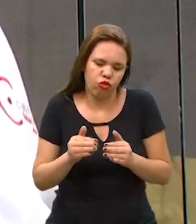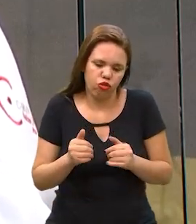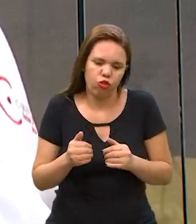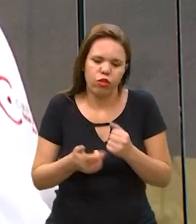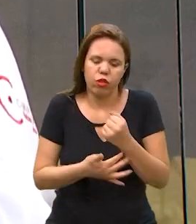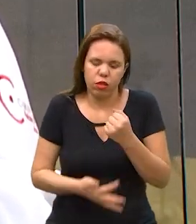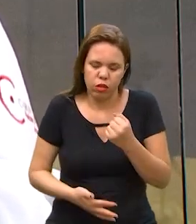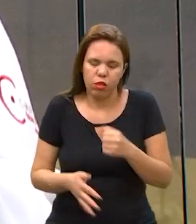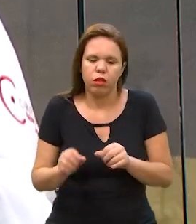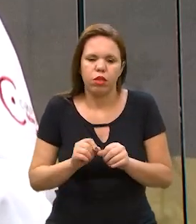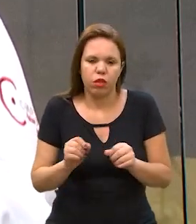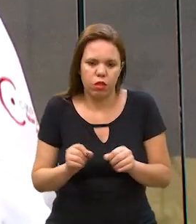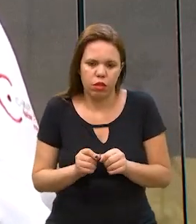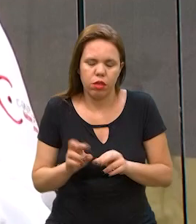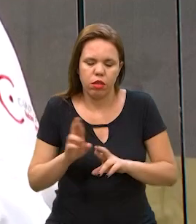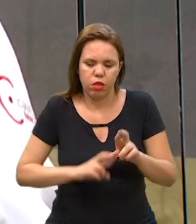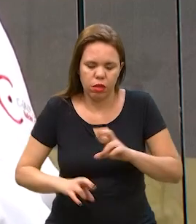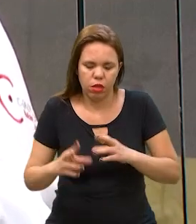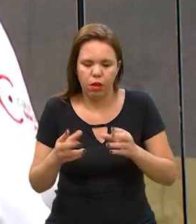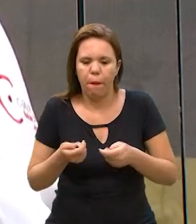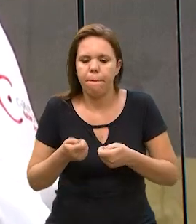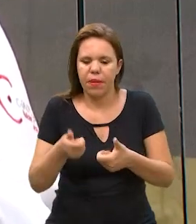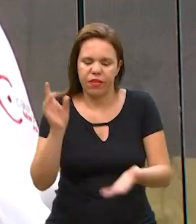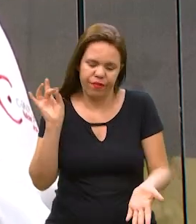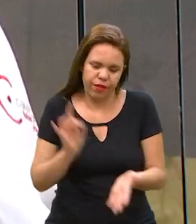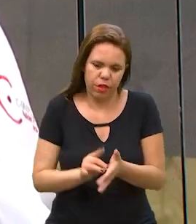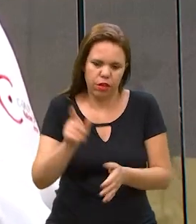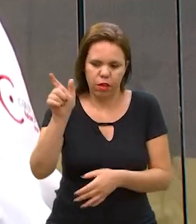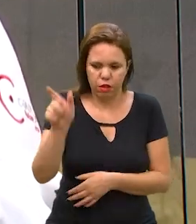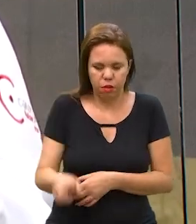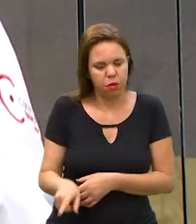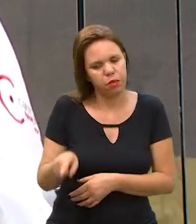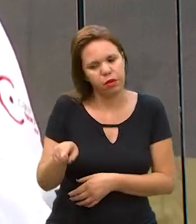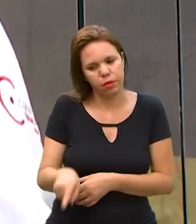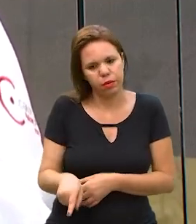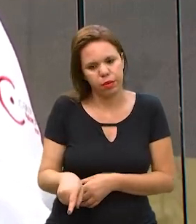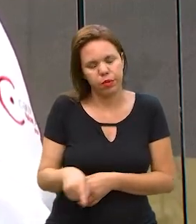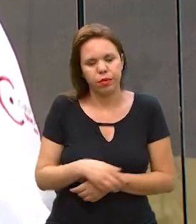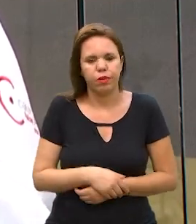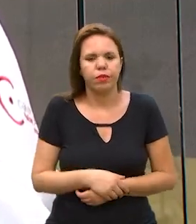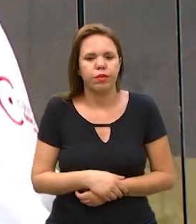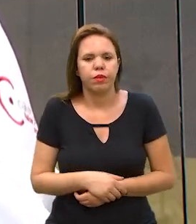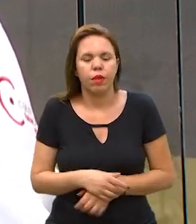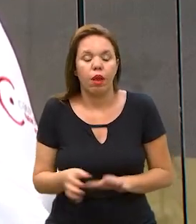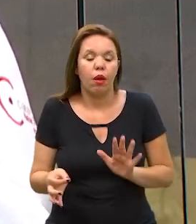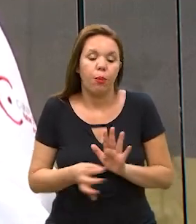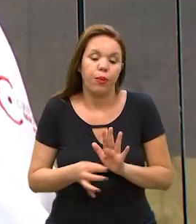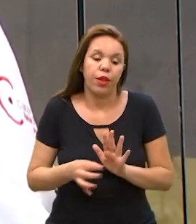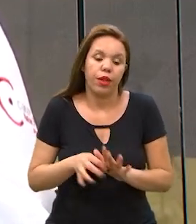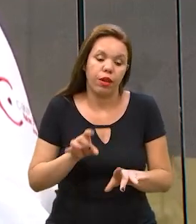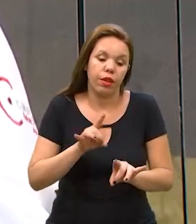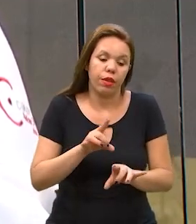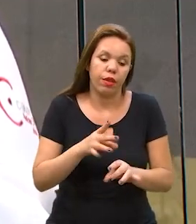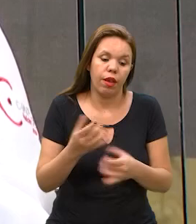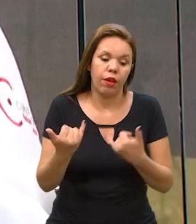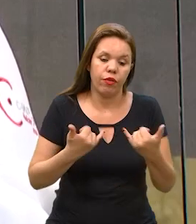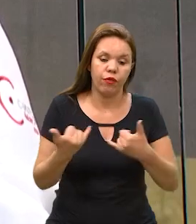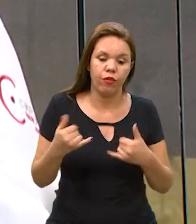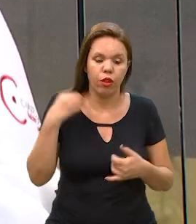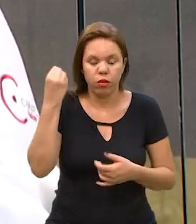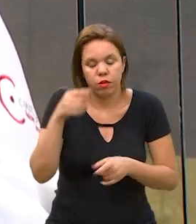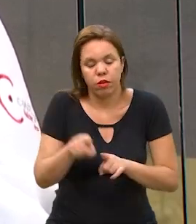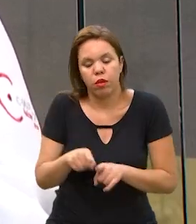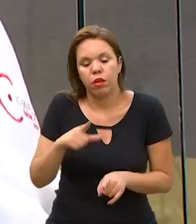esse exame tenha um benefício real para o paciente, tanto do ponto de vista técnico, de informação que ele